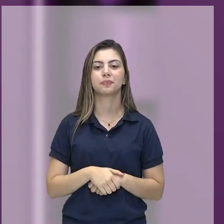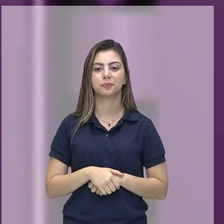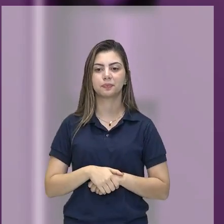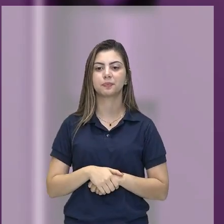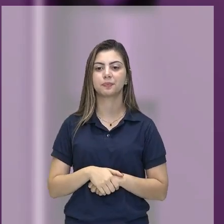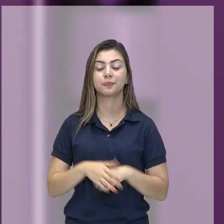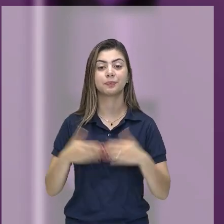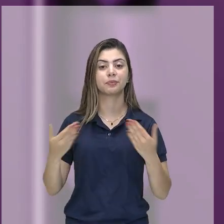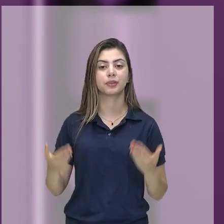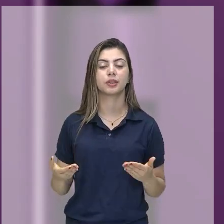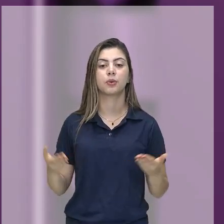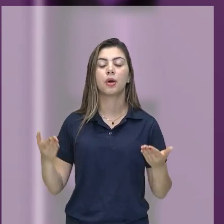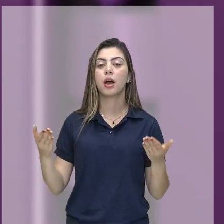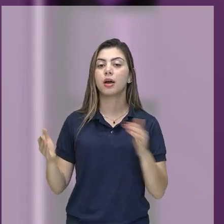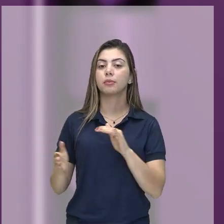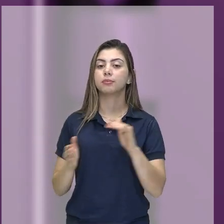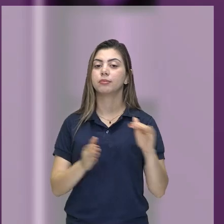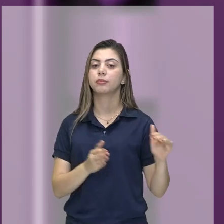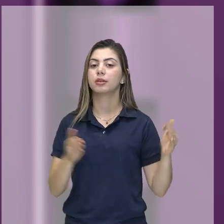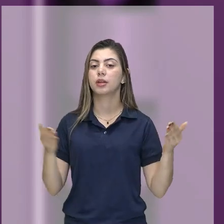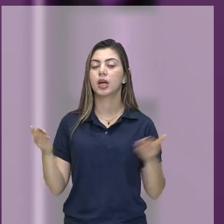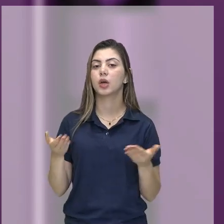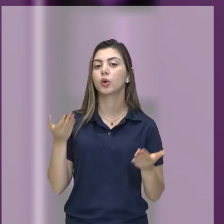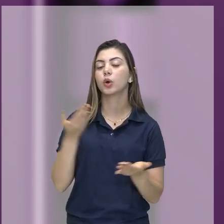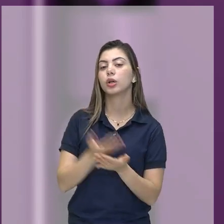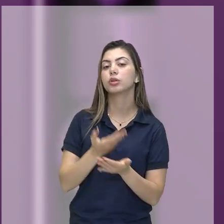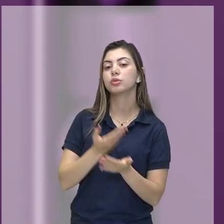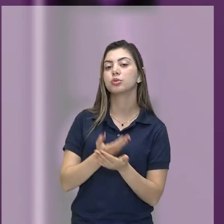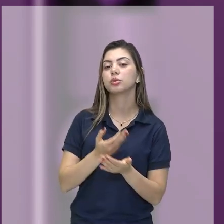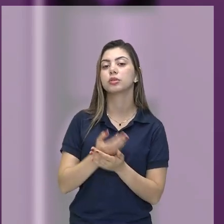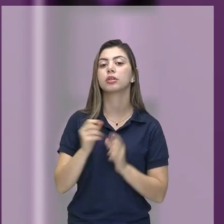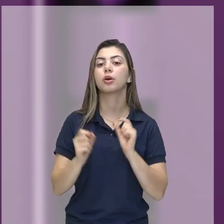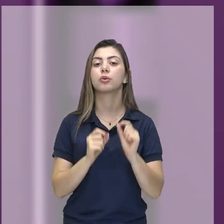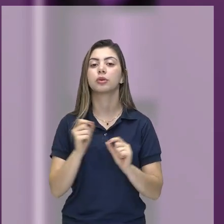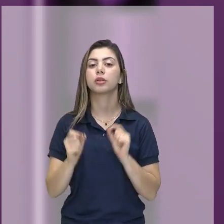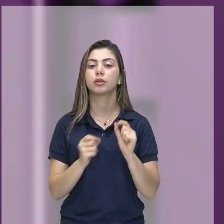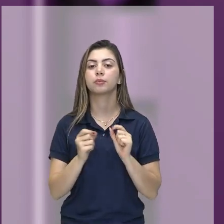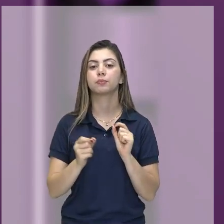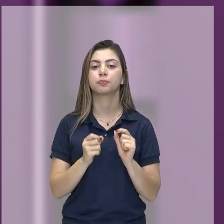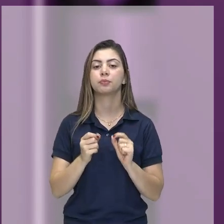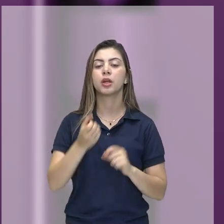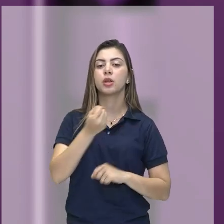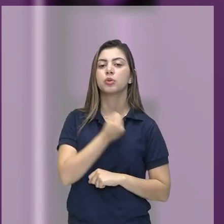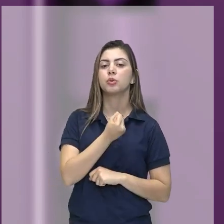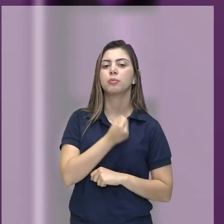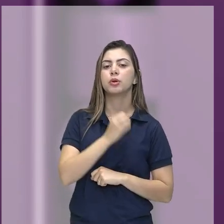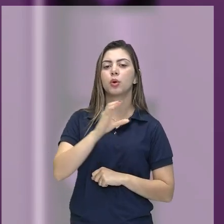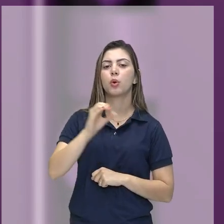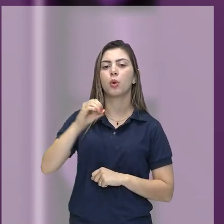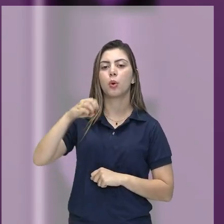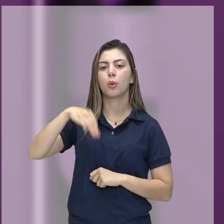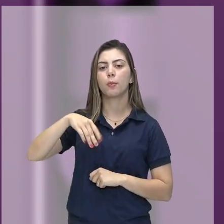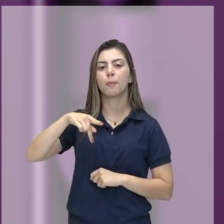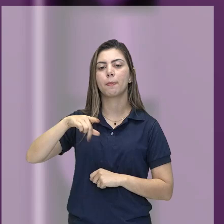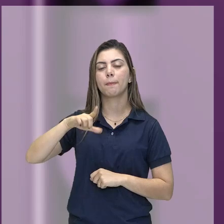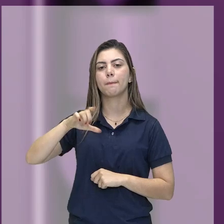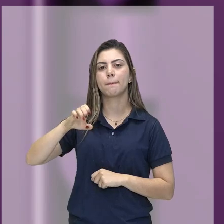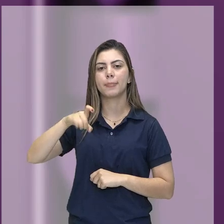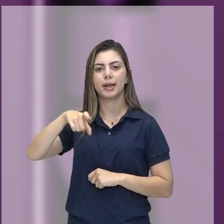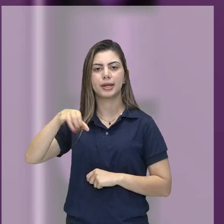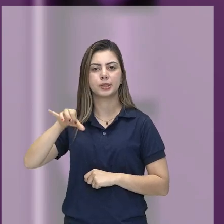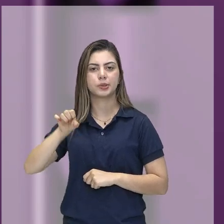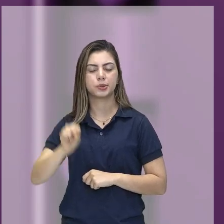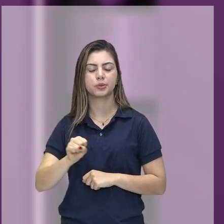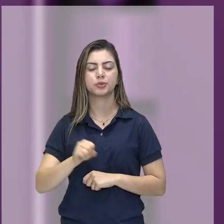Dito isso, vamos falar, então, um pouco sobre os números complexos. Os números complexos, a